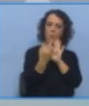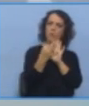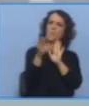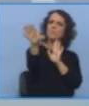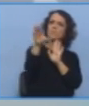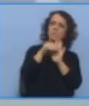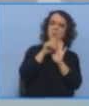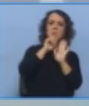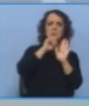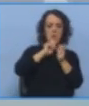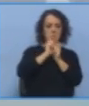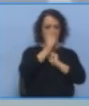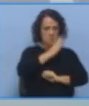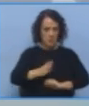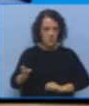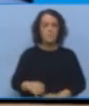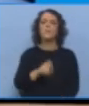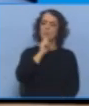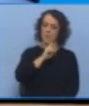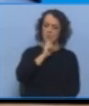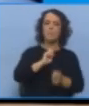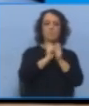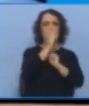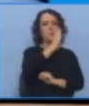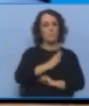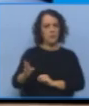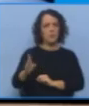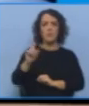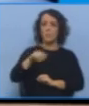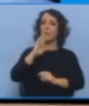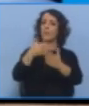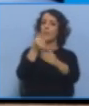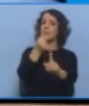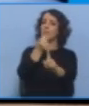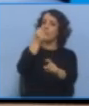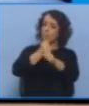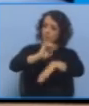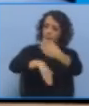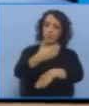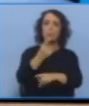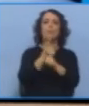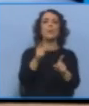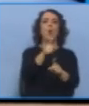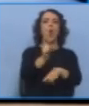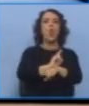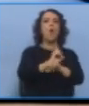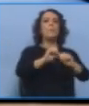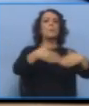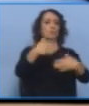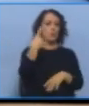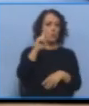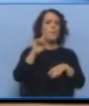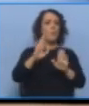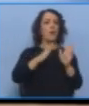se concretizar efetivamente? Tem possibilidade de se concretizar e as pessoas são desafiadas a fazê-lo. Não significa que o façam desde o primeiro dia e que o façam